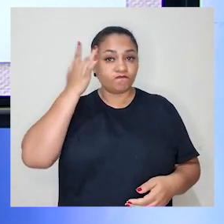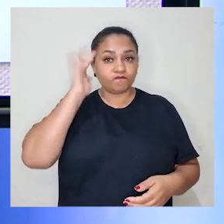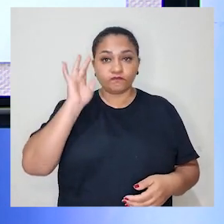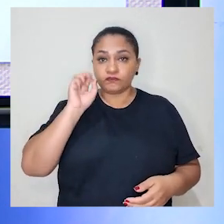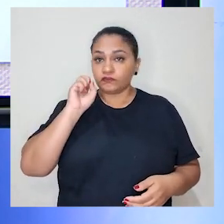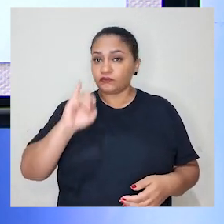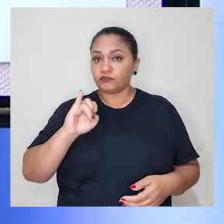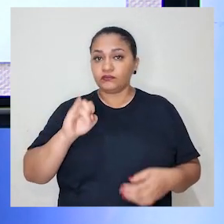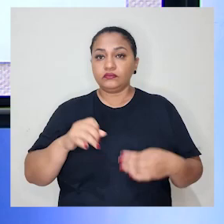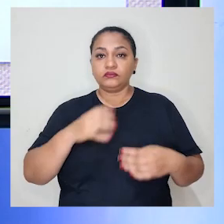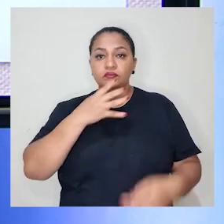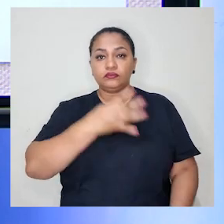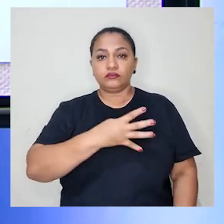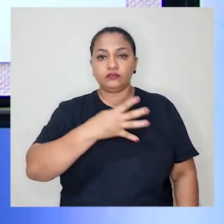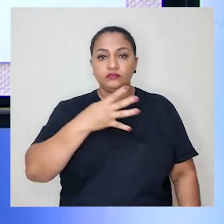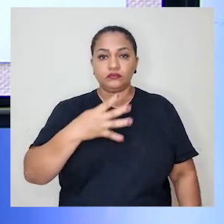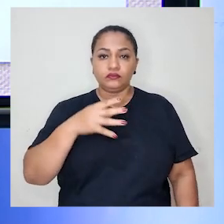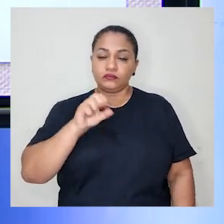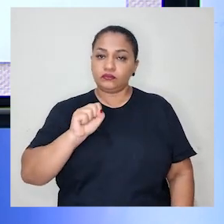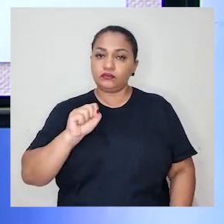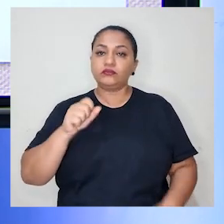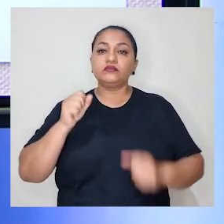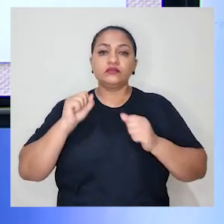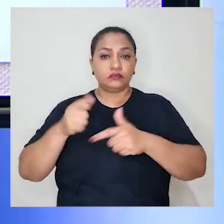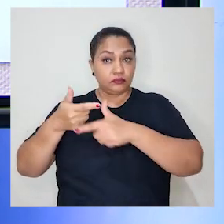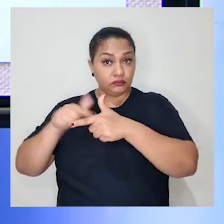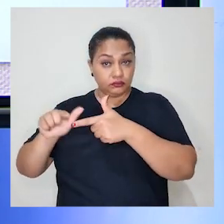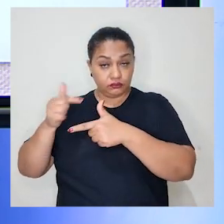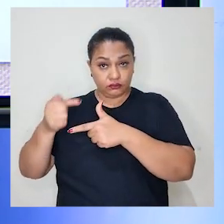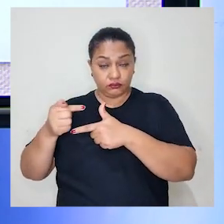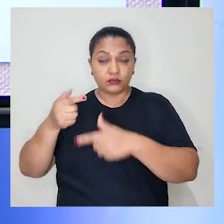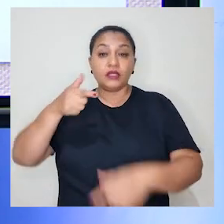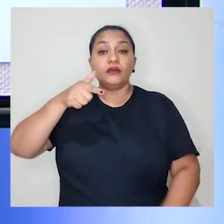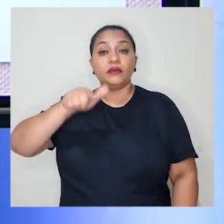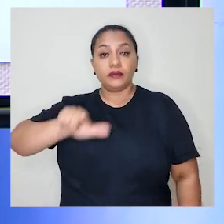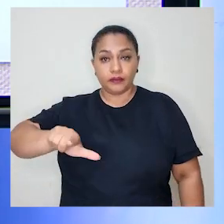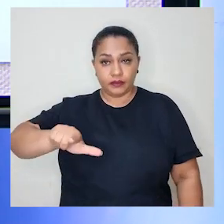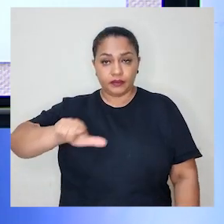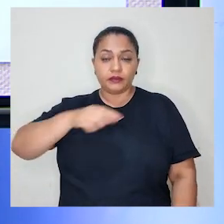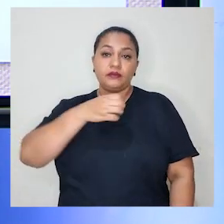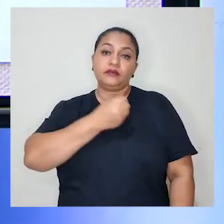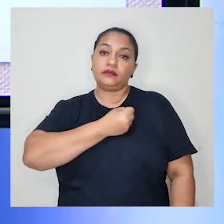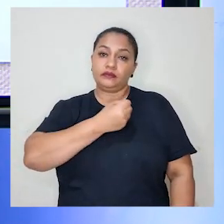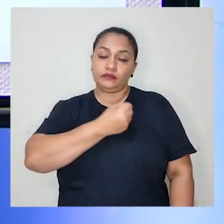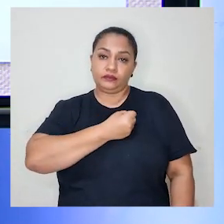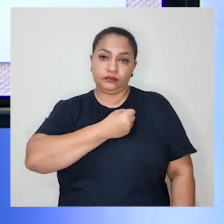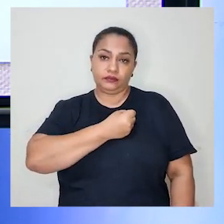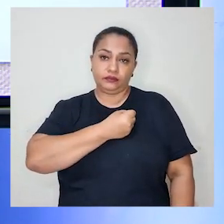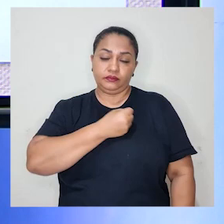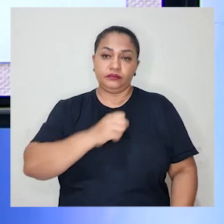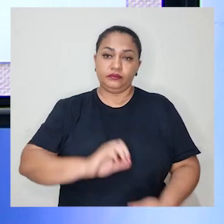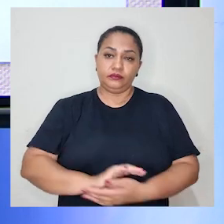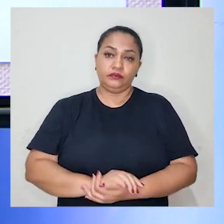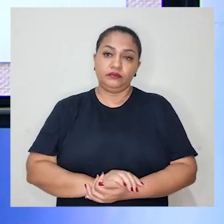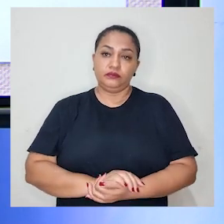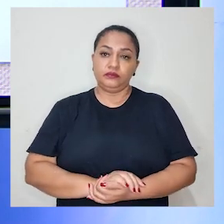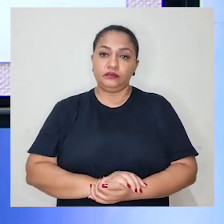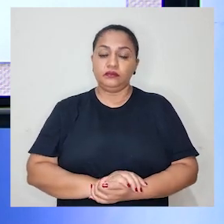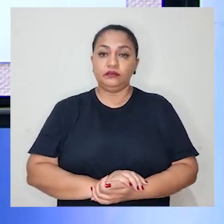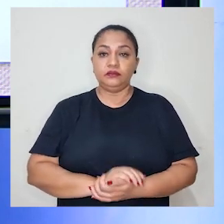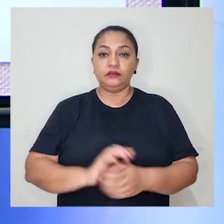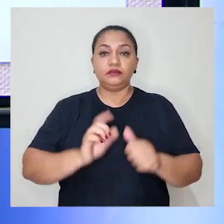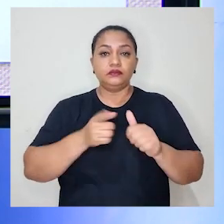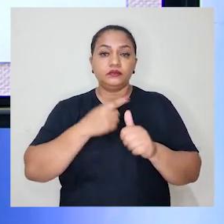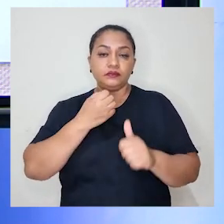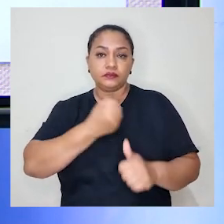sei se o 448 é divisível por 7. Então, eu repito o mesmo procedimento. Vou pegar